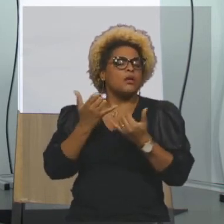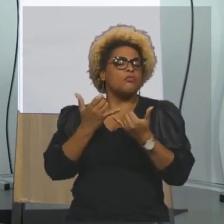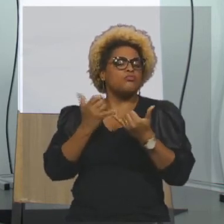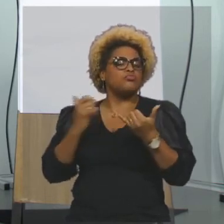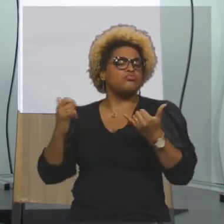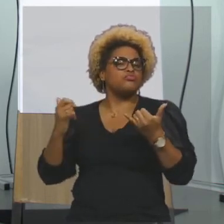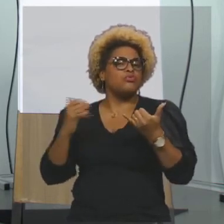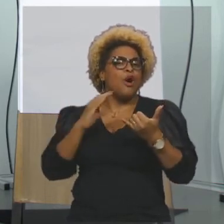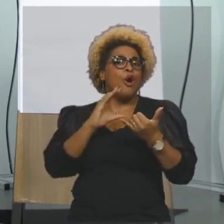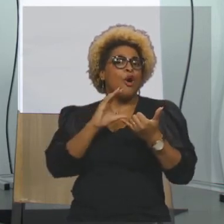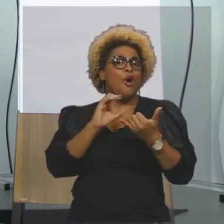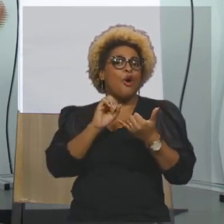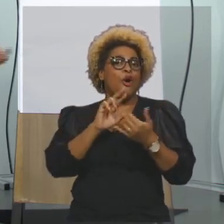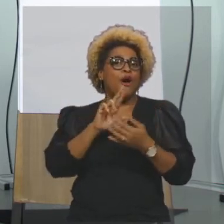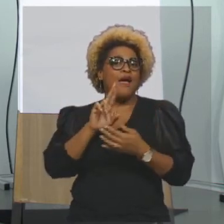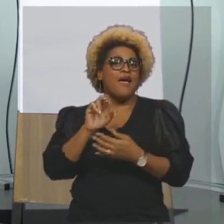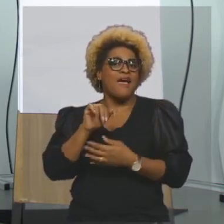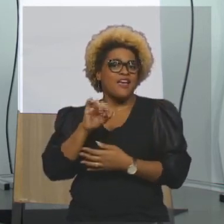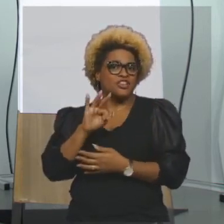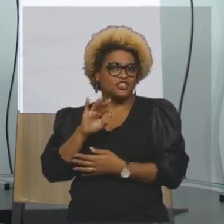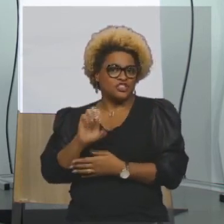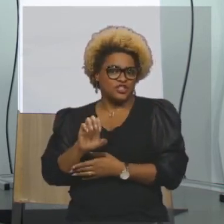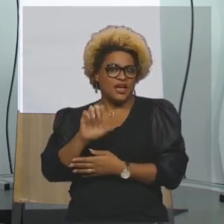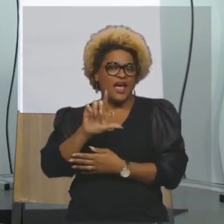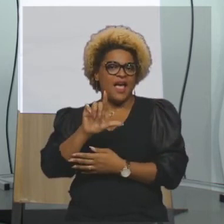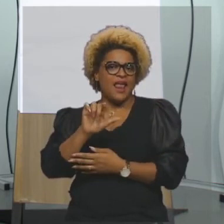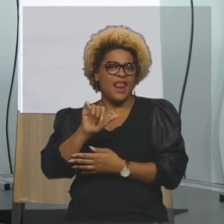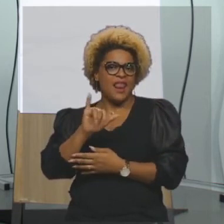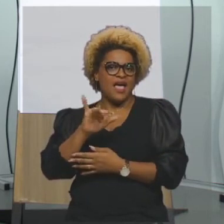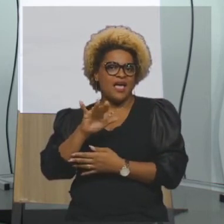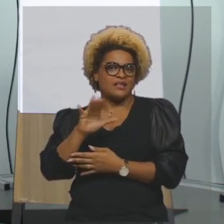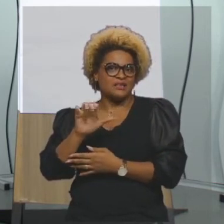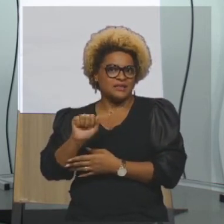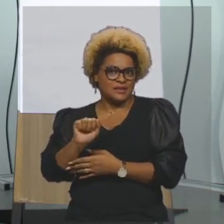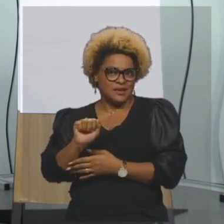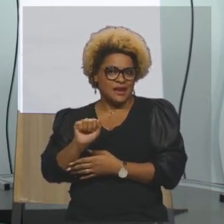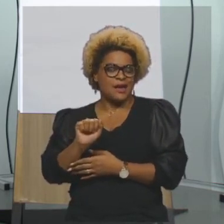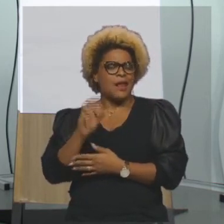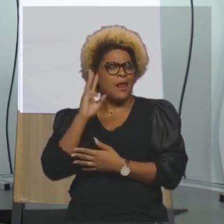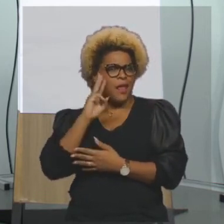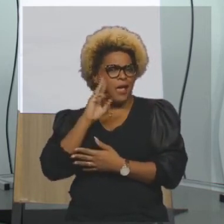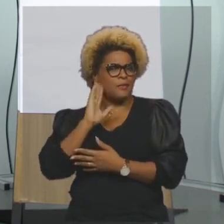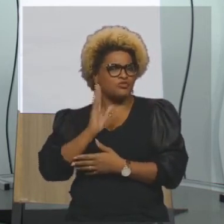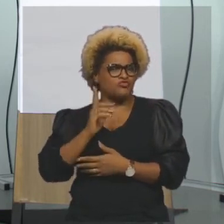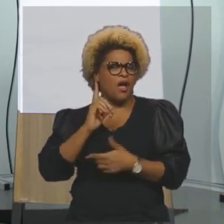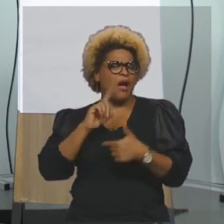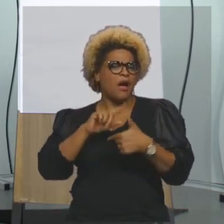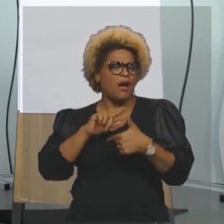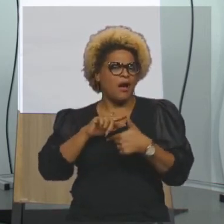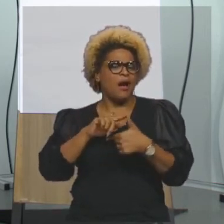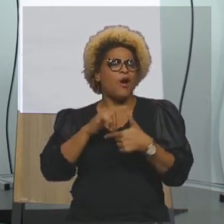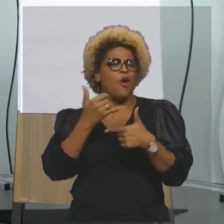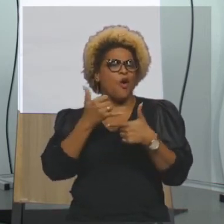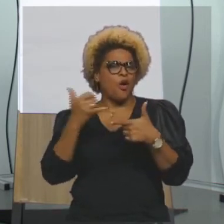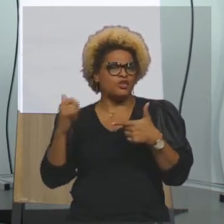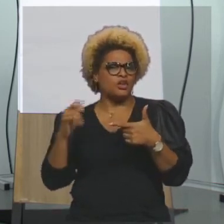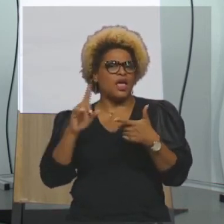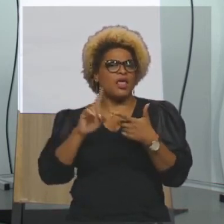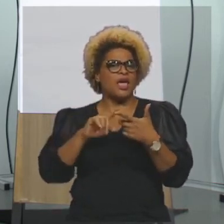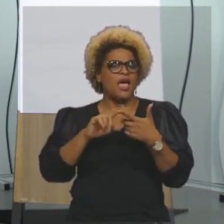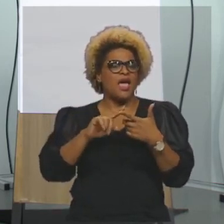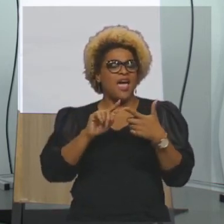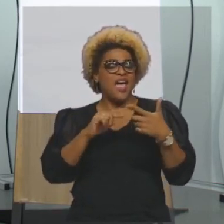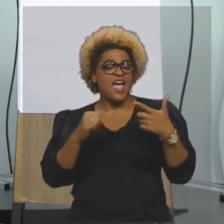nos circuitos. Nós já falamos sobre corrente elétrica, falamos sobre resistência, falamos sobre as leis de Ohm, a primeira e a segunda, nas